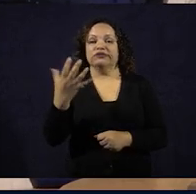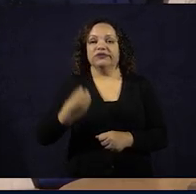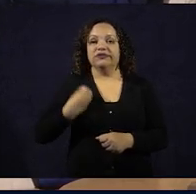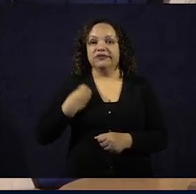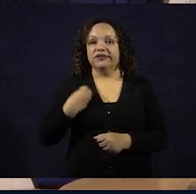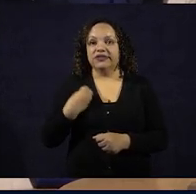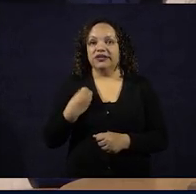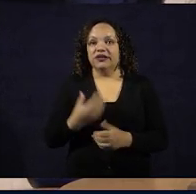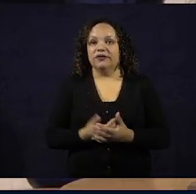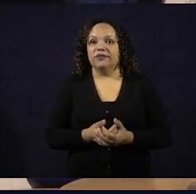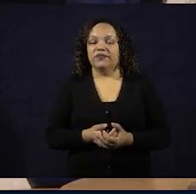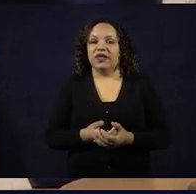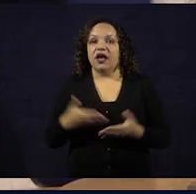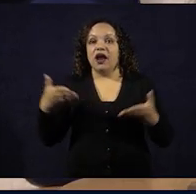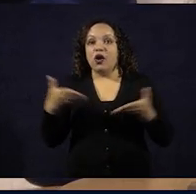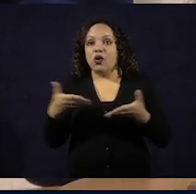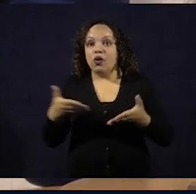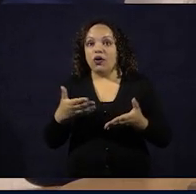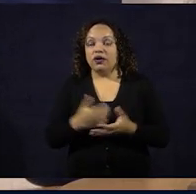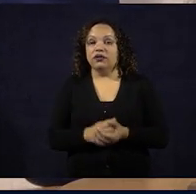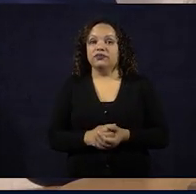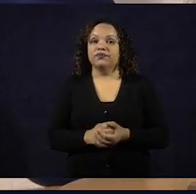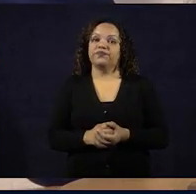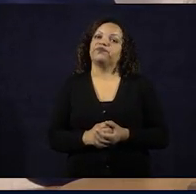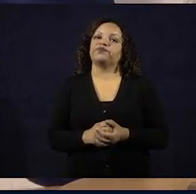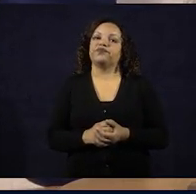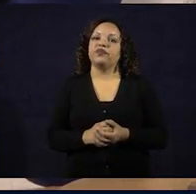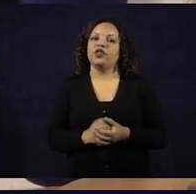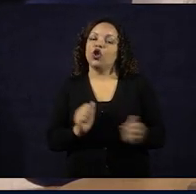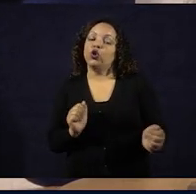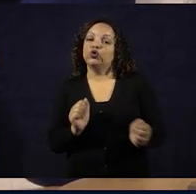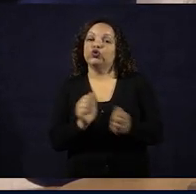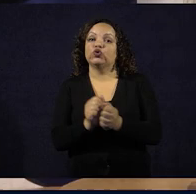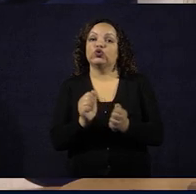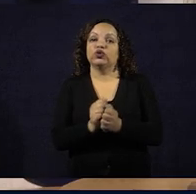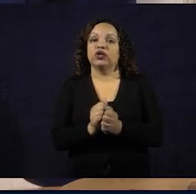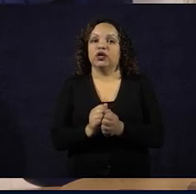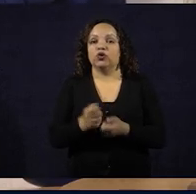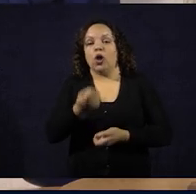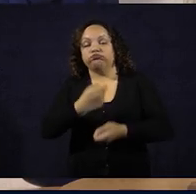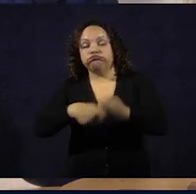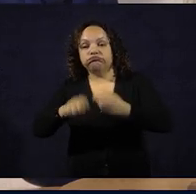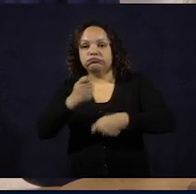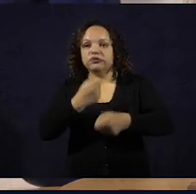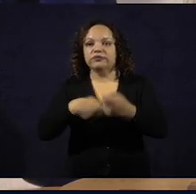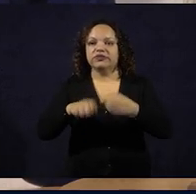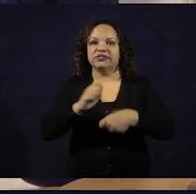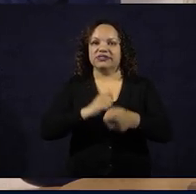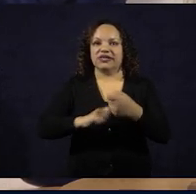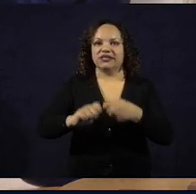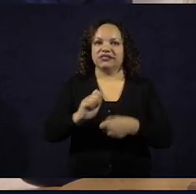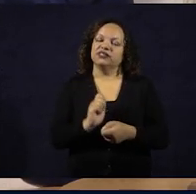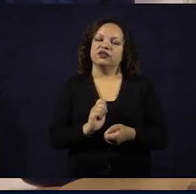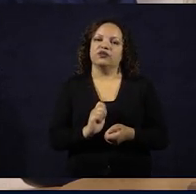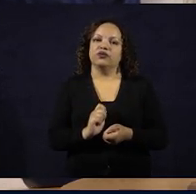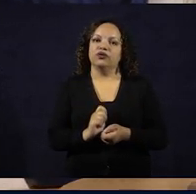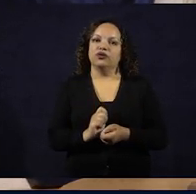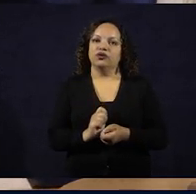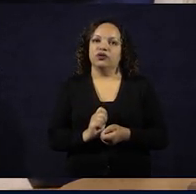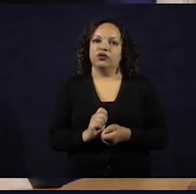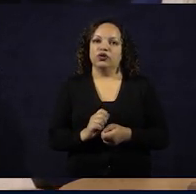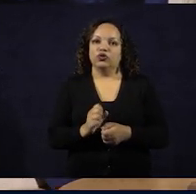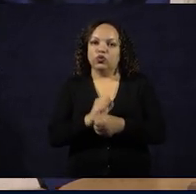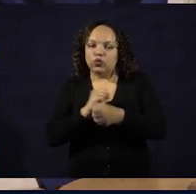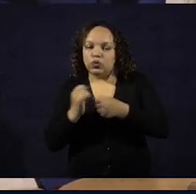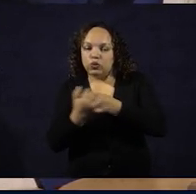agora soma-se essa administração meio esdrúxula da da crise